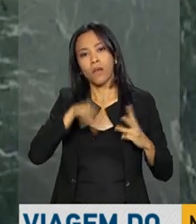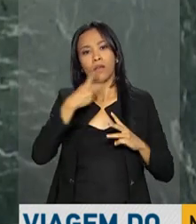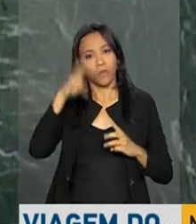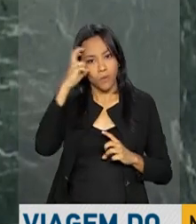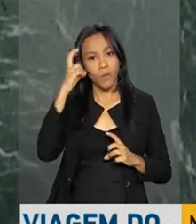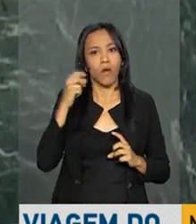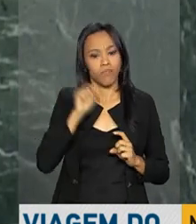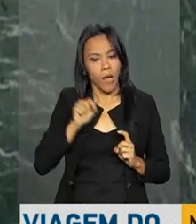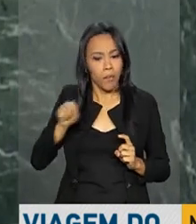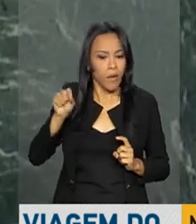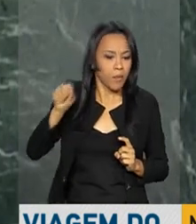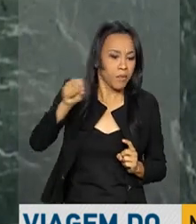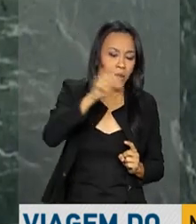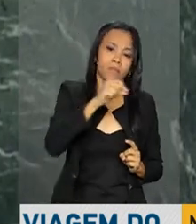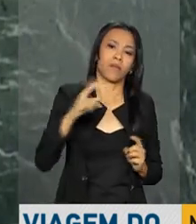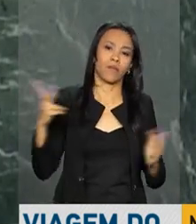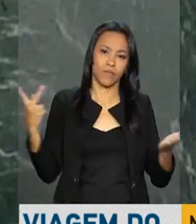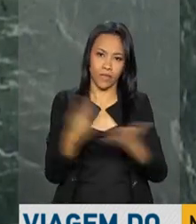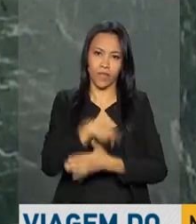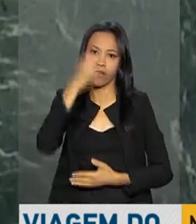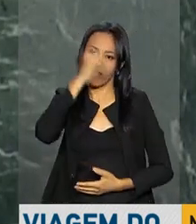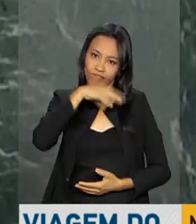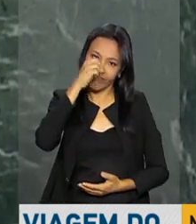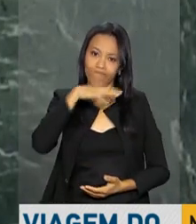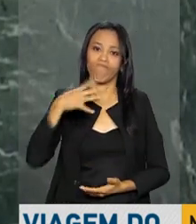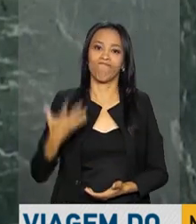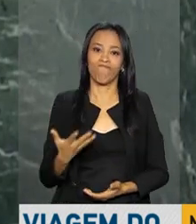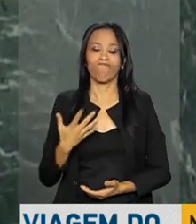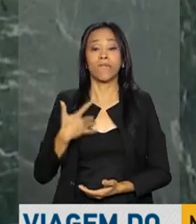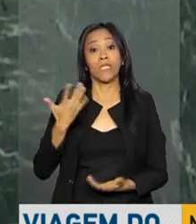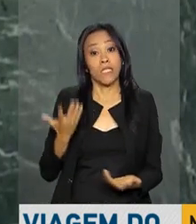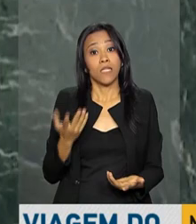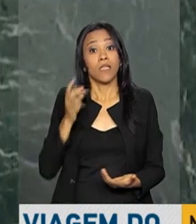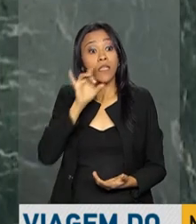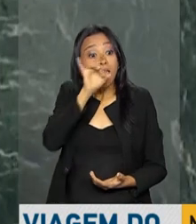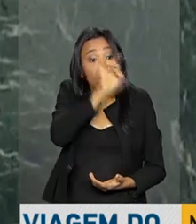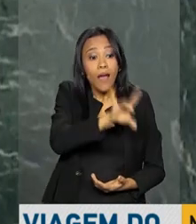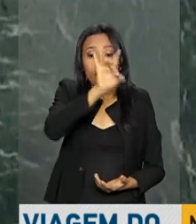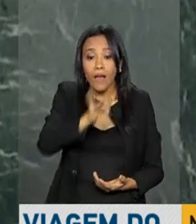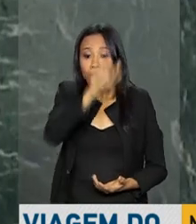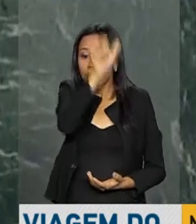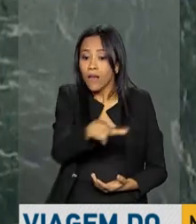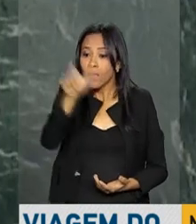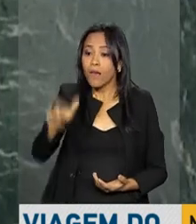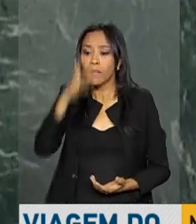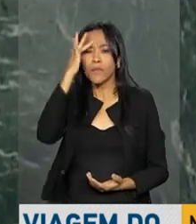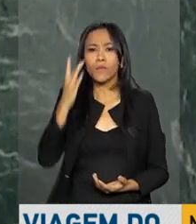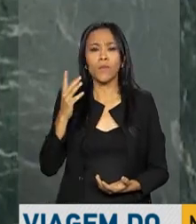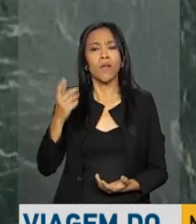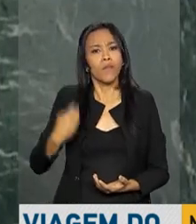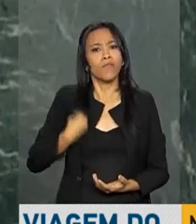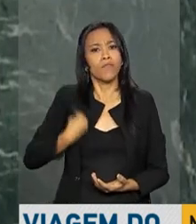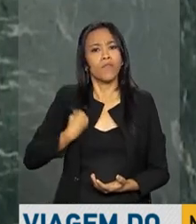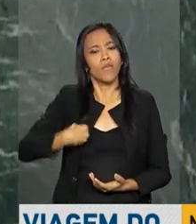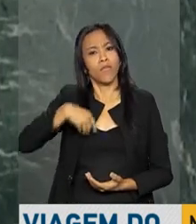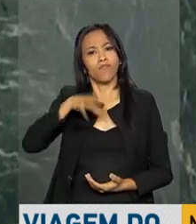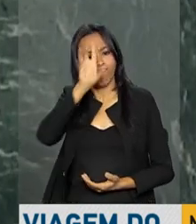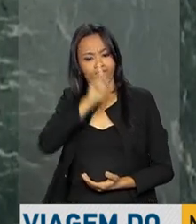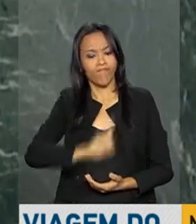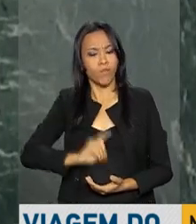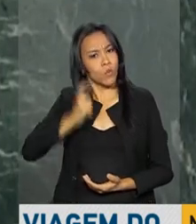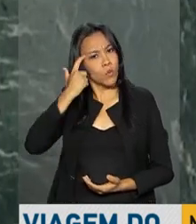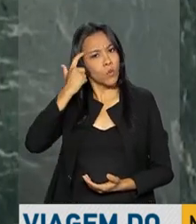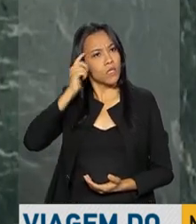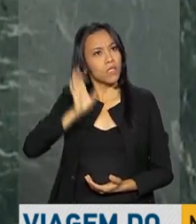todos os lugares, há que garantir que cada indivíduo possa viver com dignidade, segundo suas